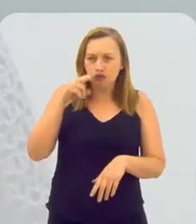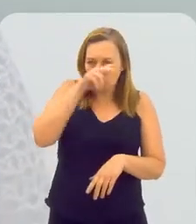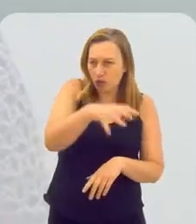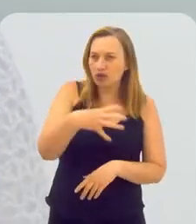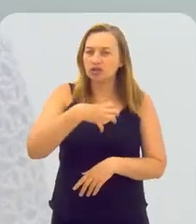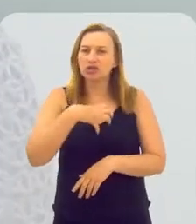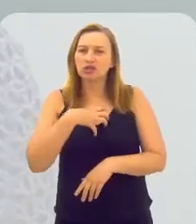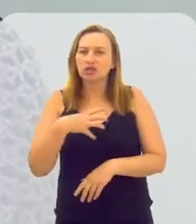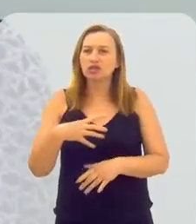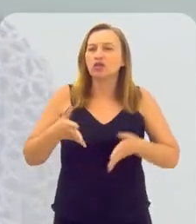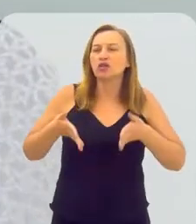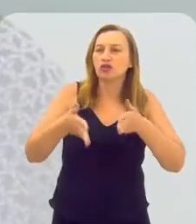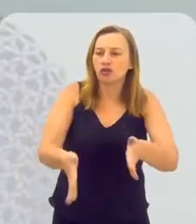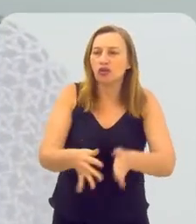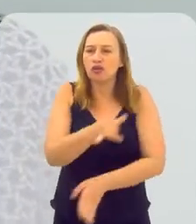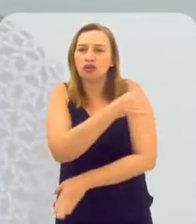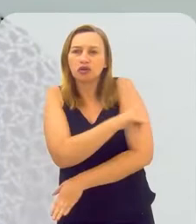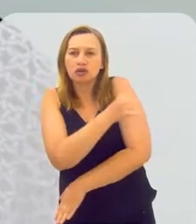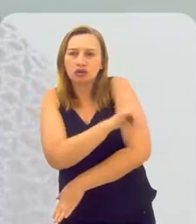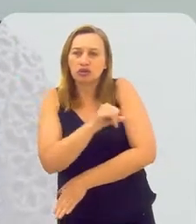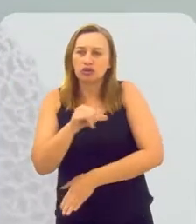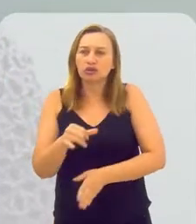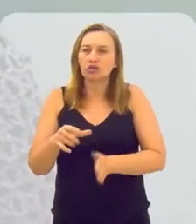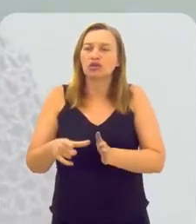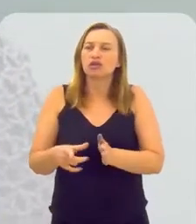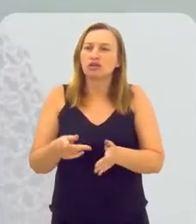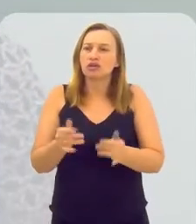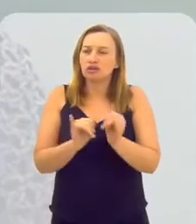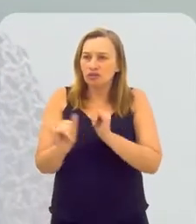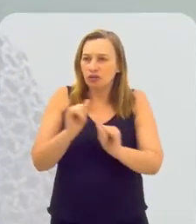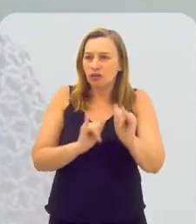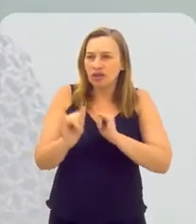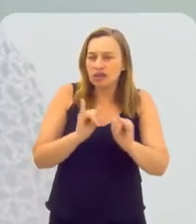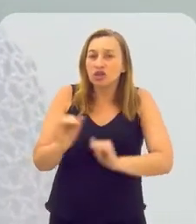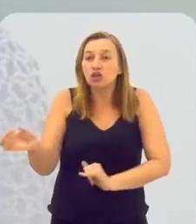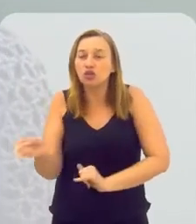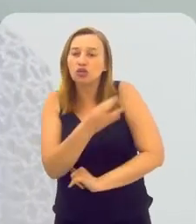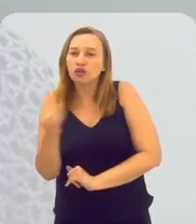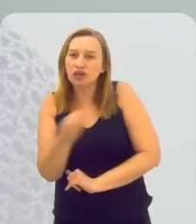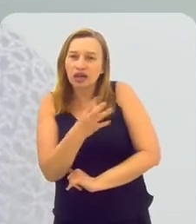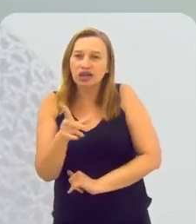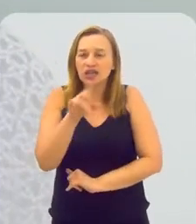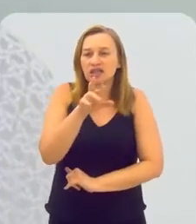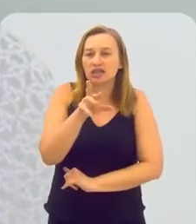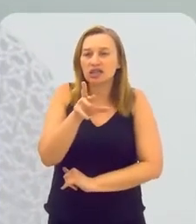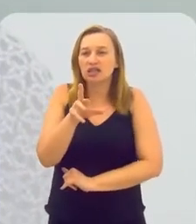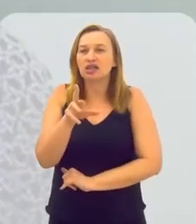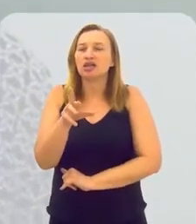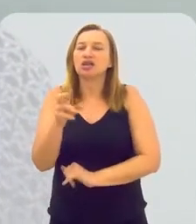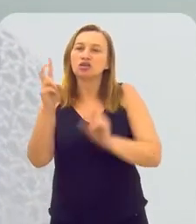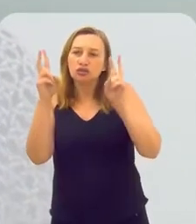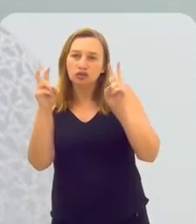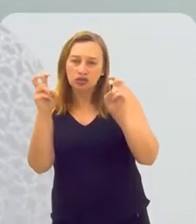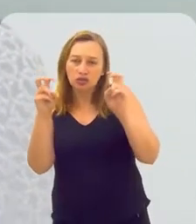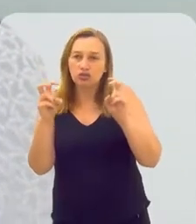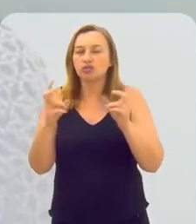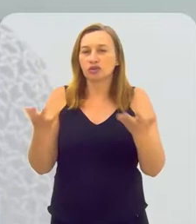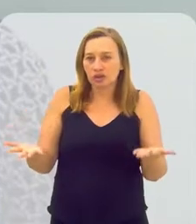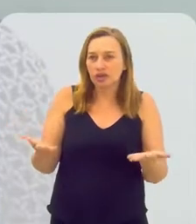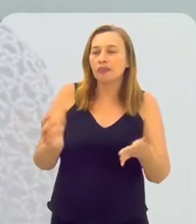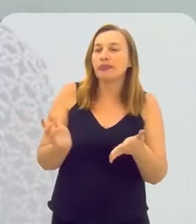nesse sentido. A gente tem um programa Rio em Foco, inclusive, que foi ao ar antecipando, né, quais eram as novidades desse ano da Rio Oil